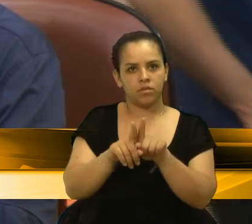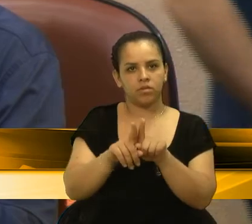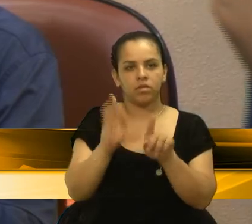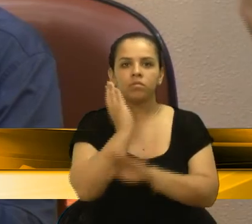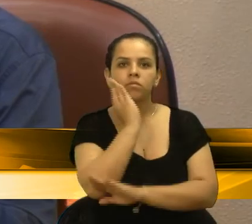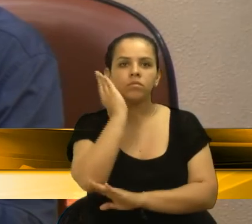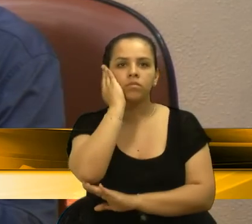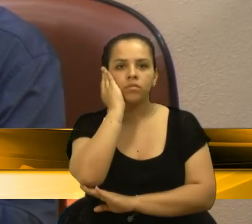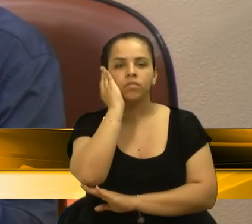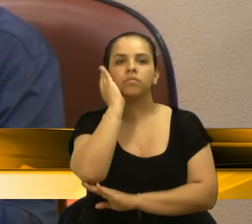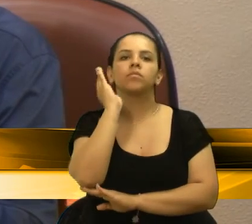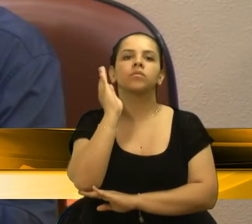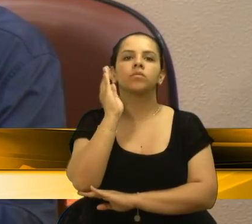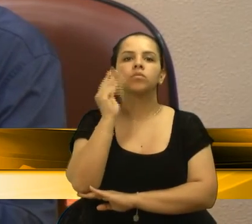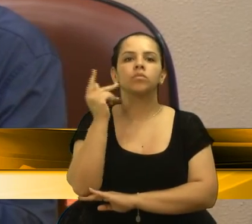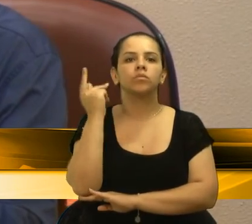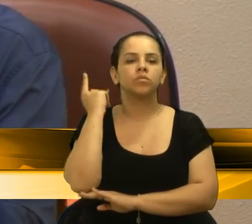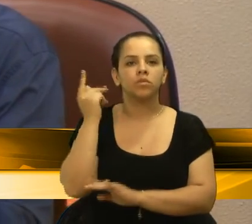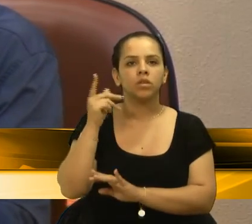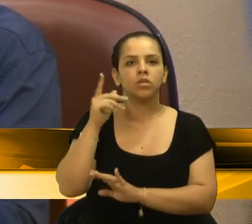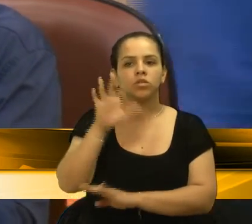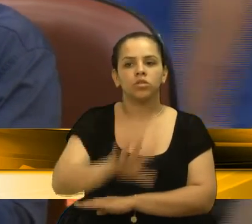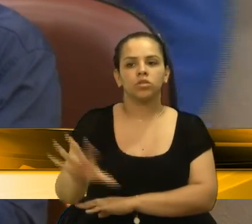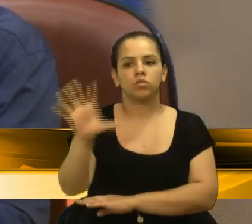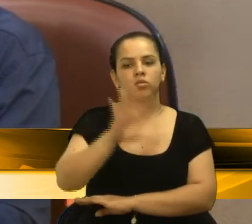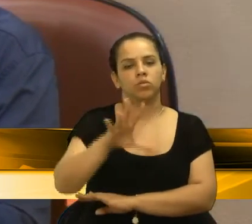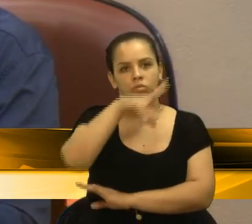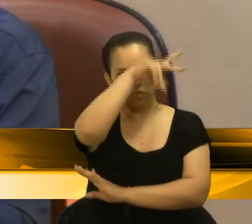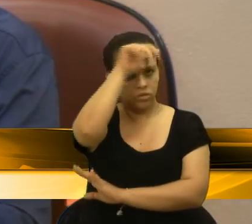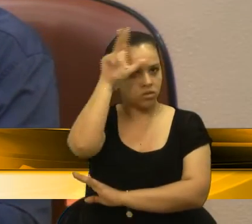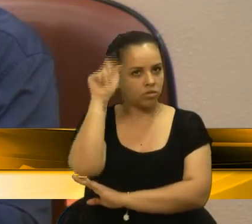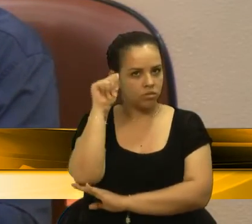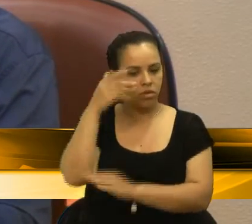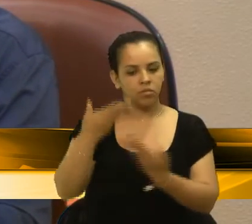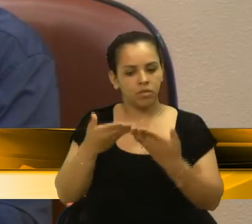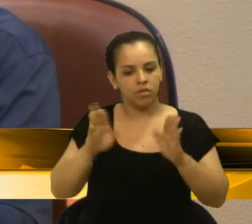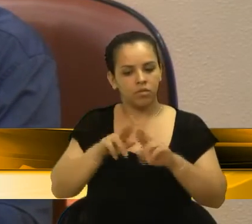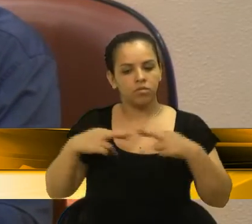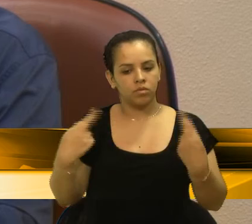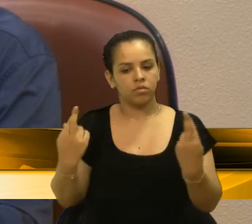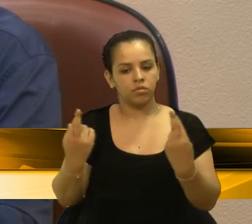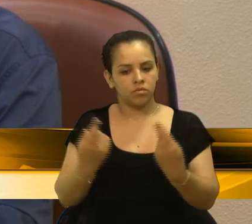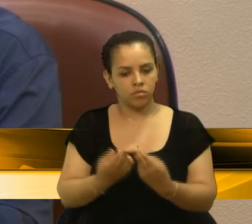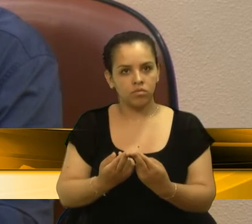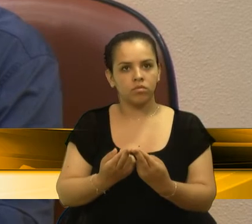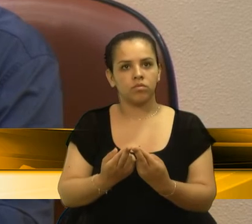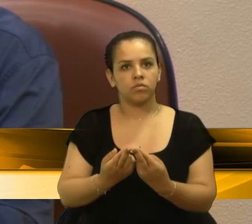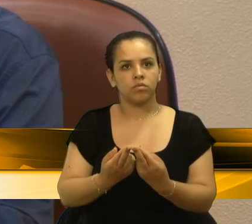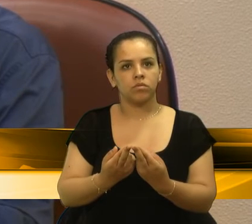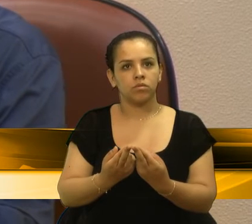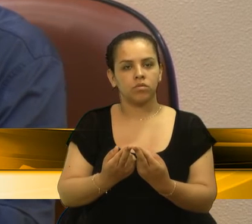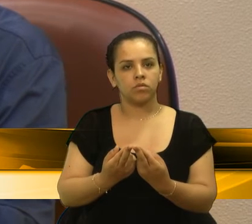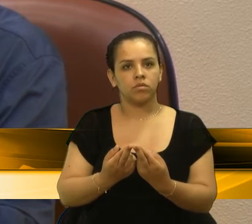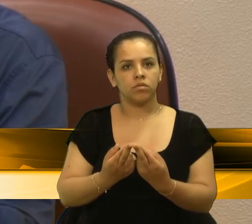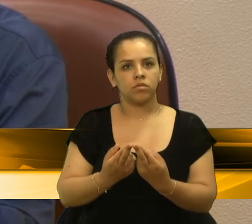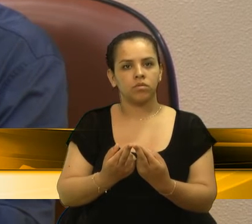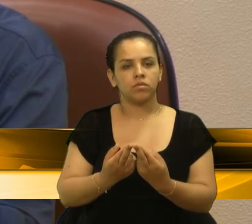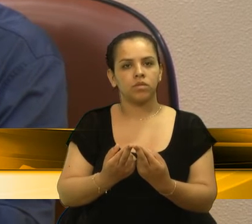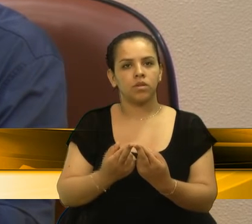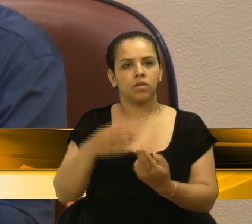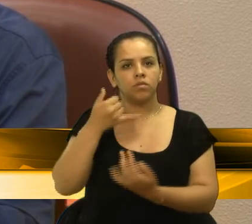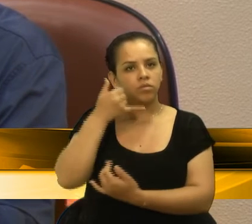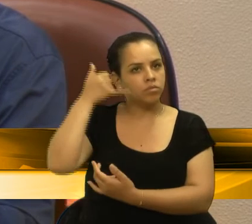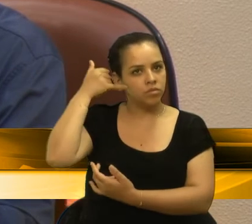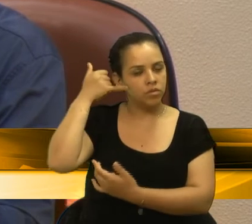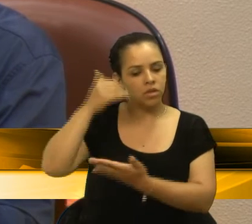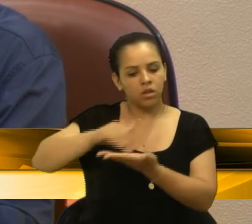Andréia Azevedo Cunha, procuradora-geral do município e do prefeito municipal. Aberta a sessão, passou-se a oitiva da testemunha, Frei Jaime João Bêtega,